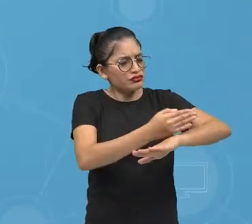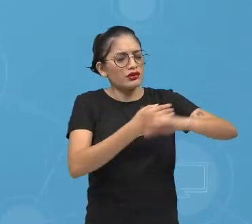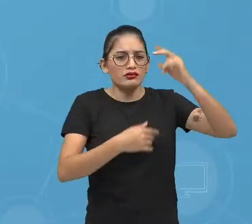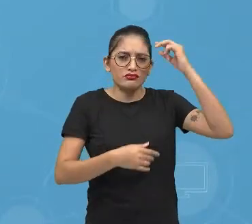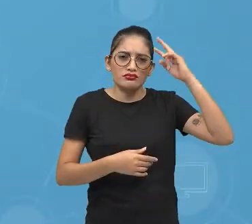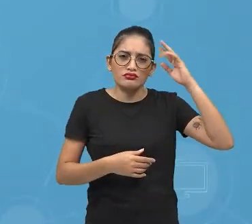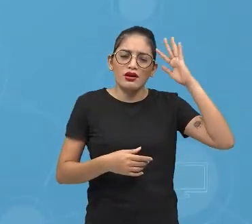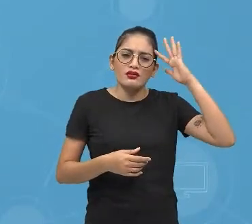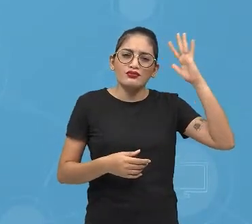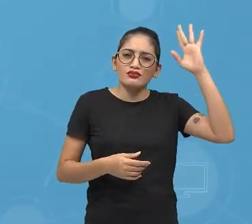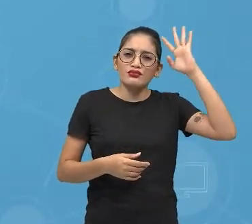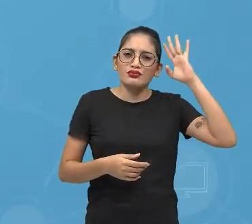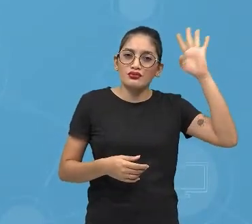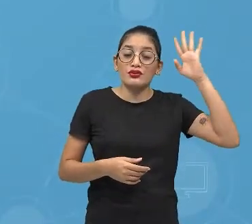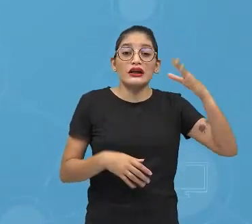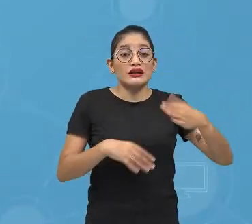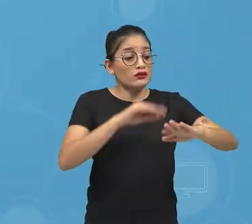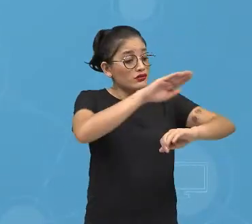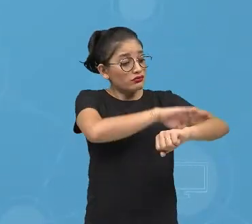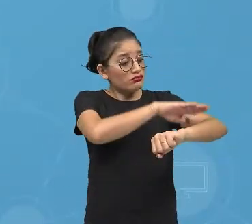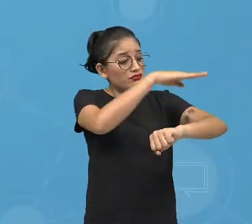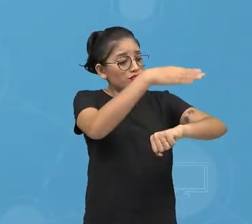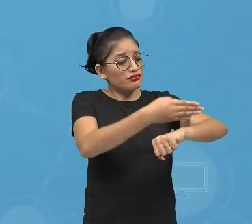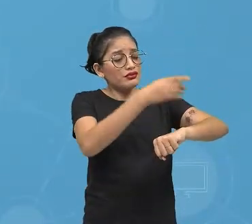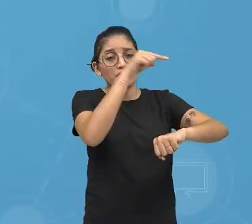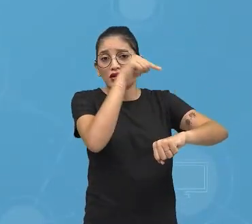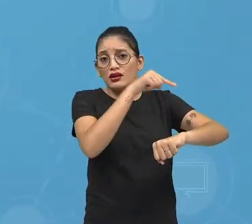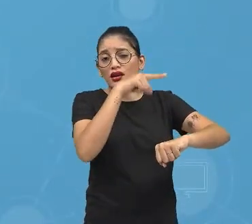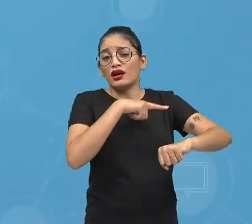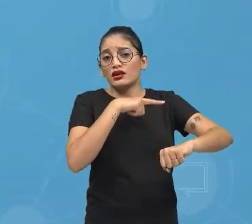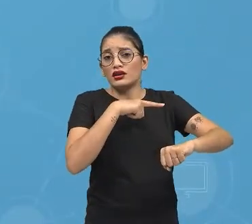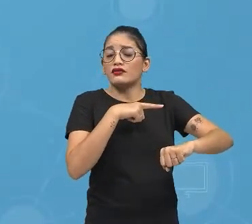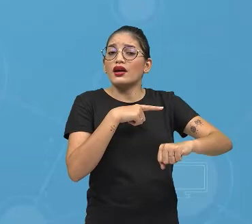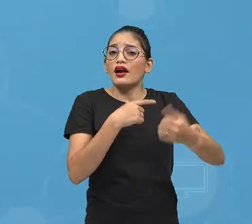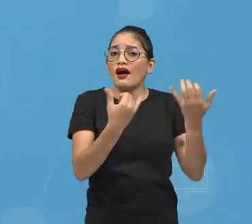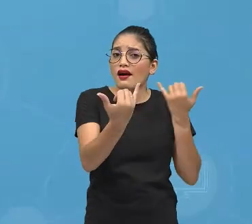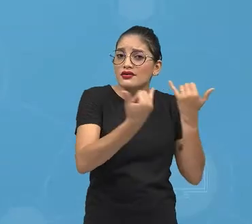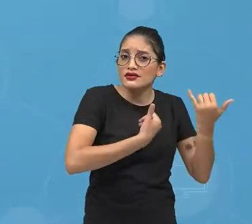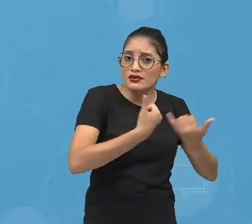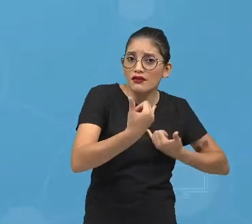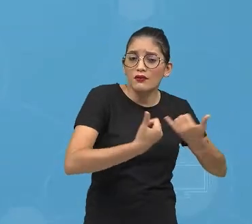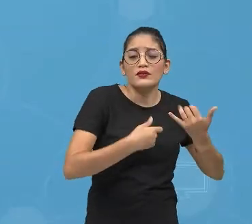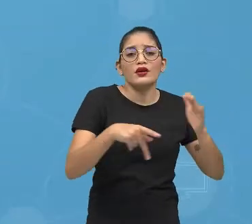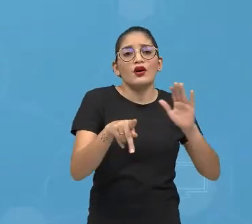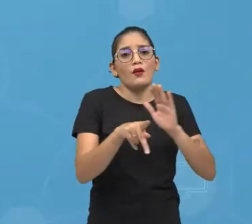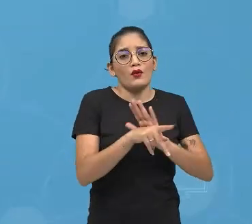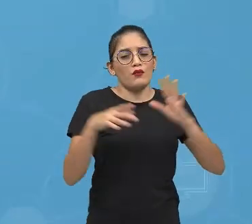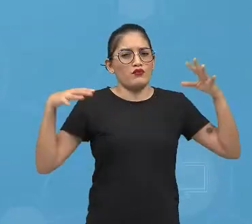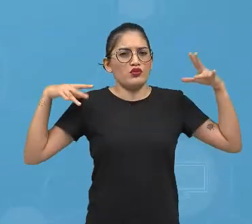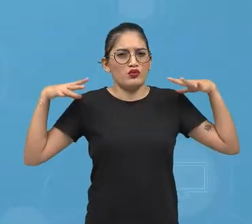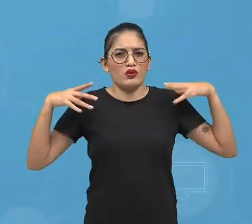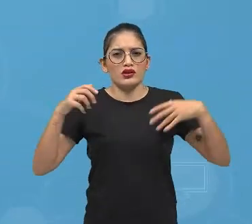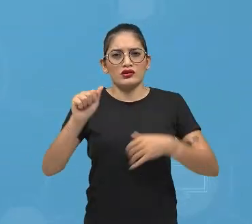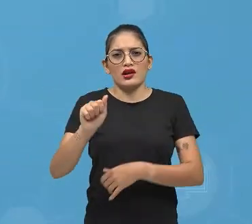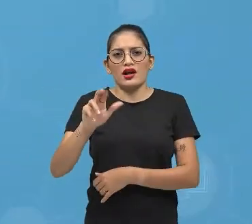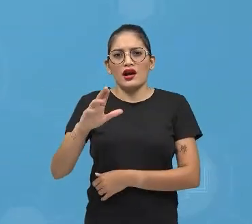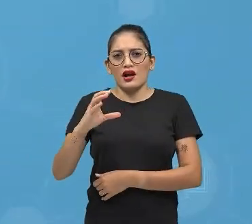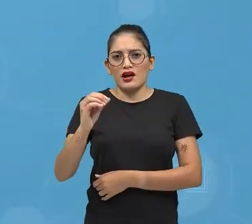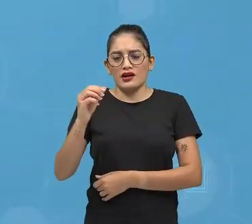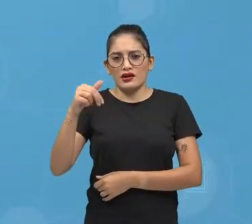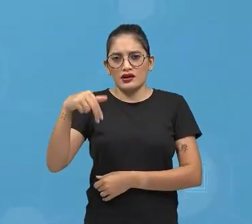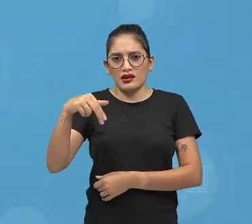neste monte, ele recebeu a mensagem e a visita do arcanjo Gabriel, dizendo